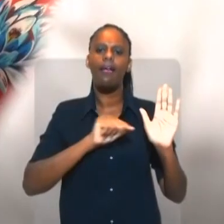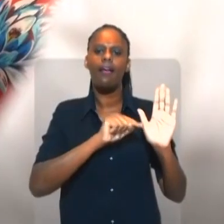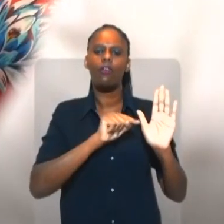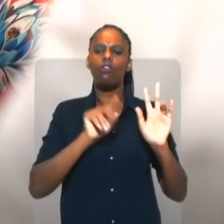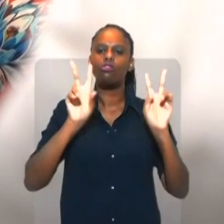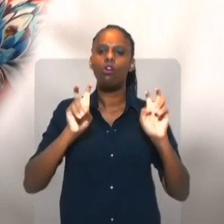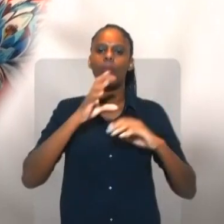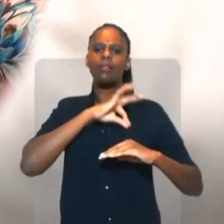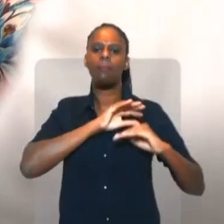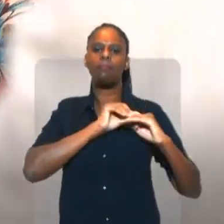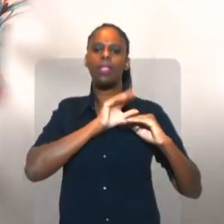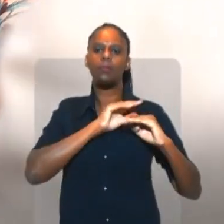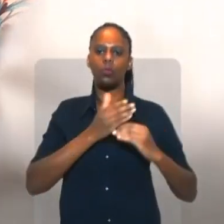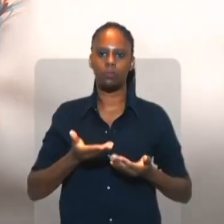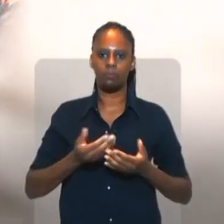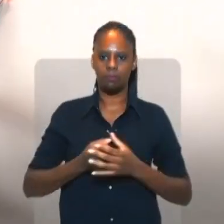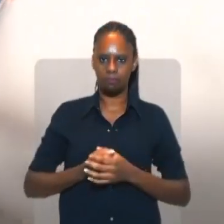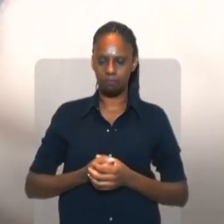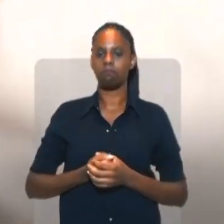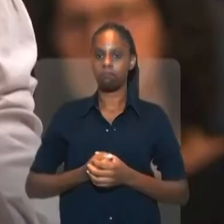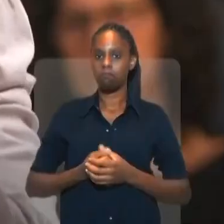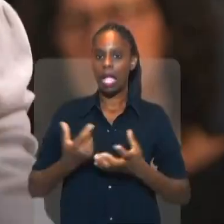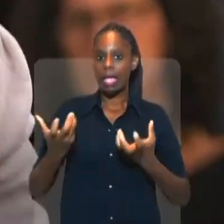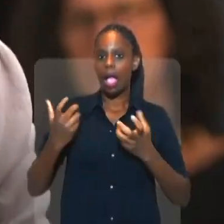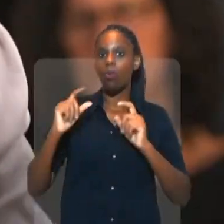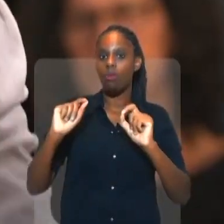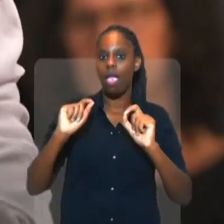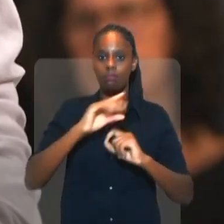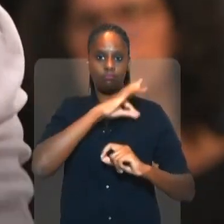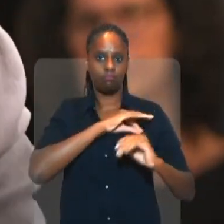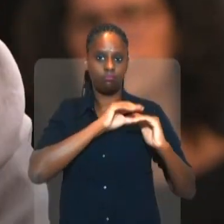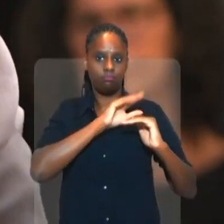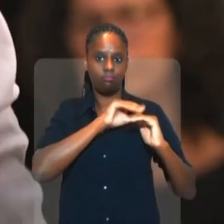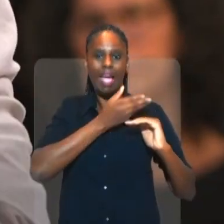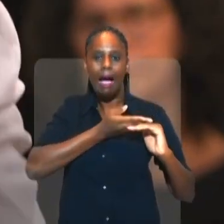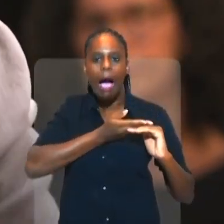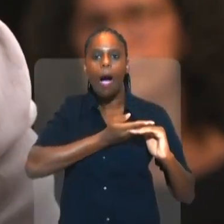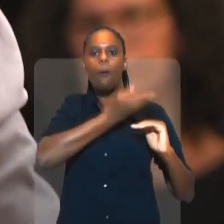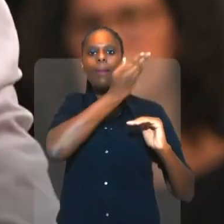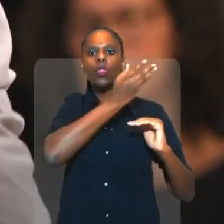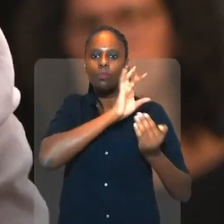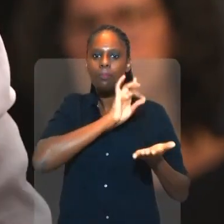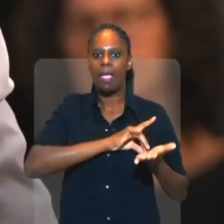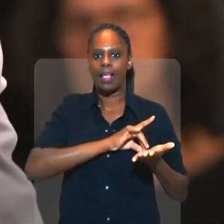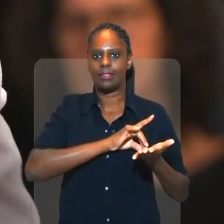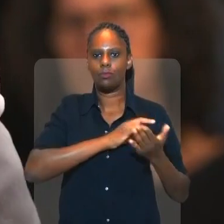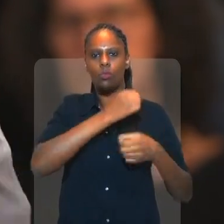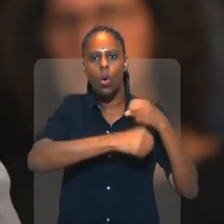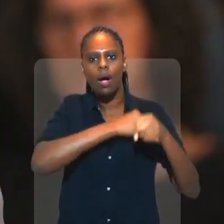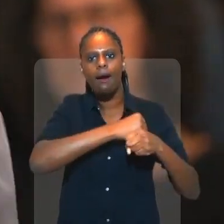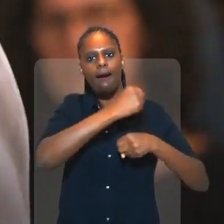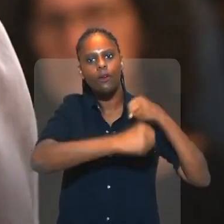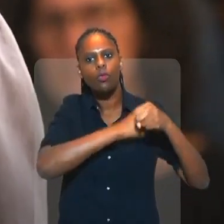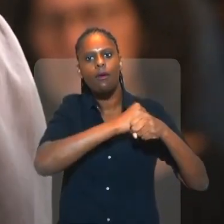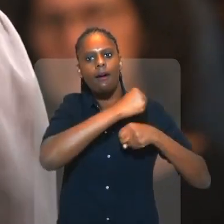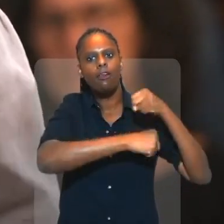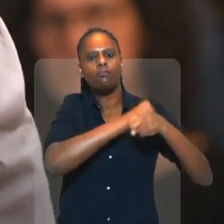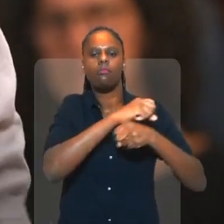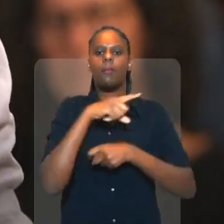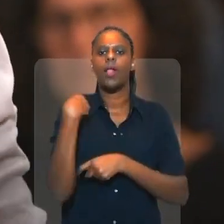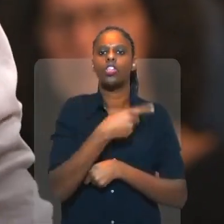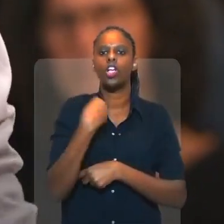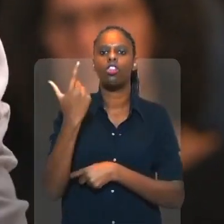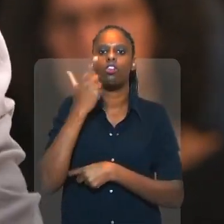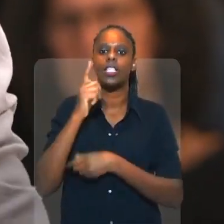proposta de governo em questão ao salário mínimo tenha aumento real todo ano